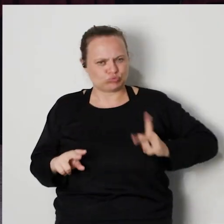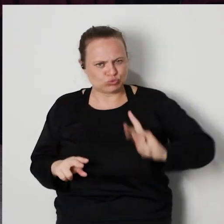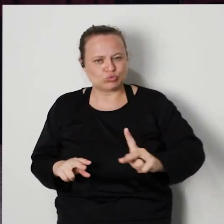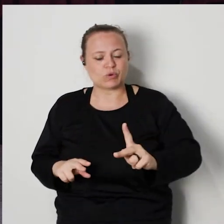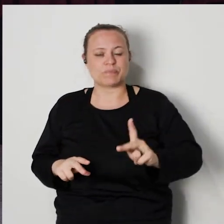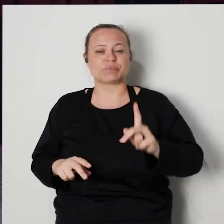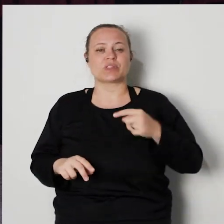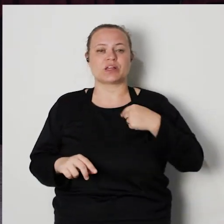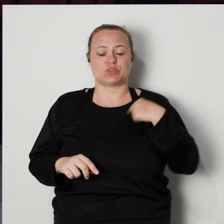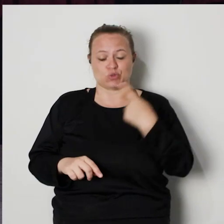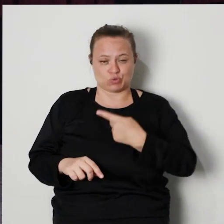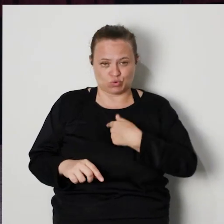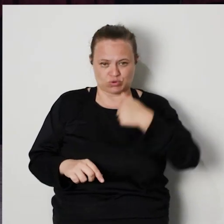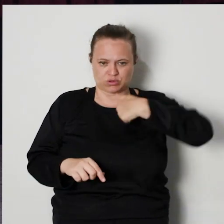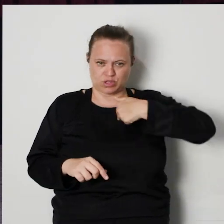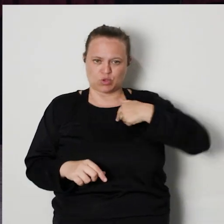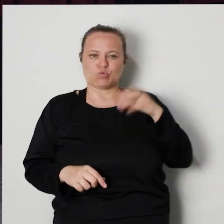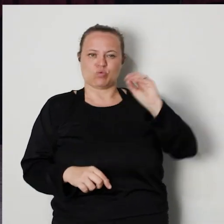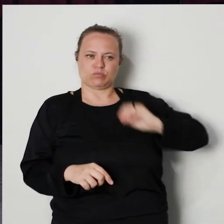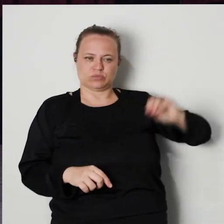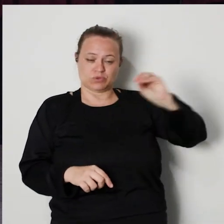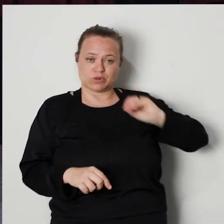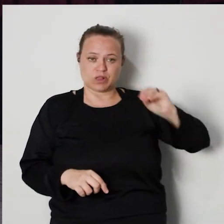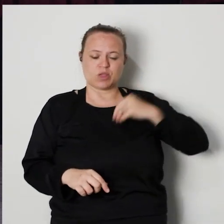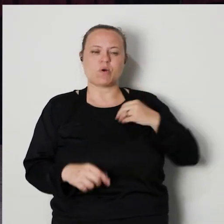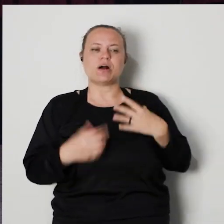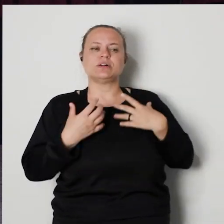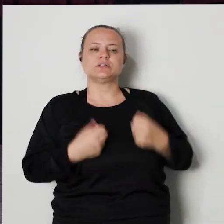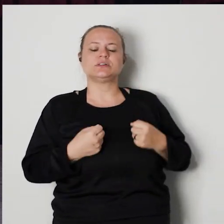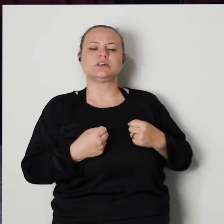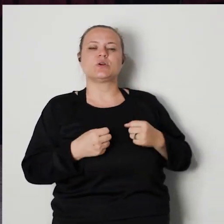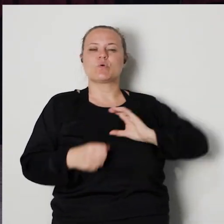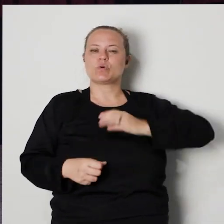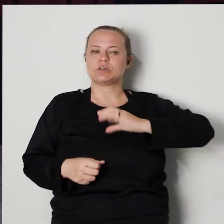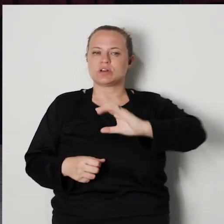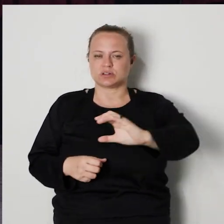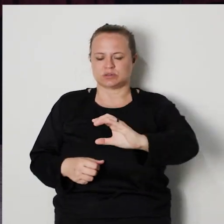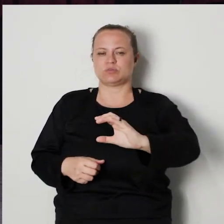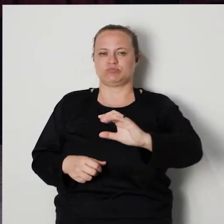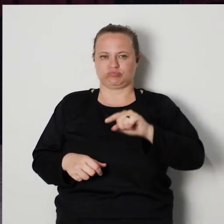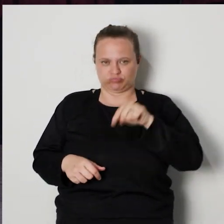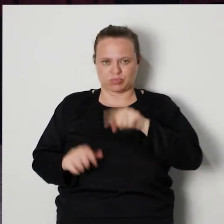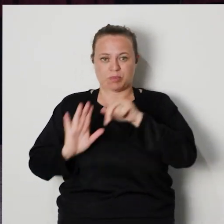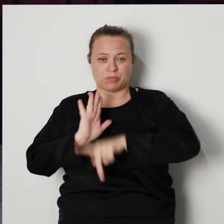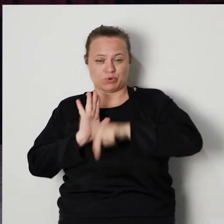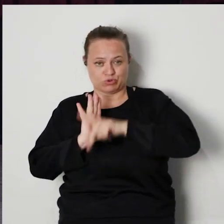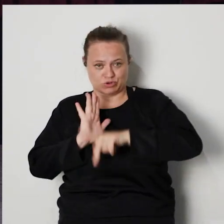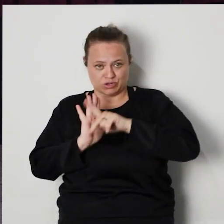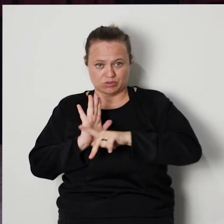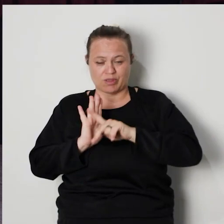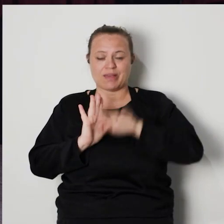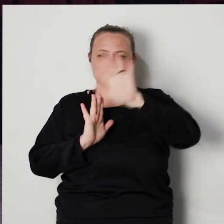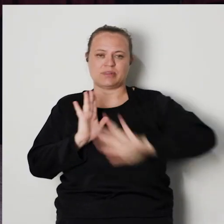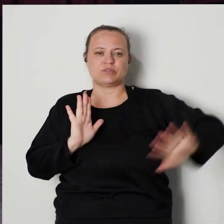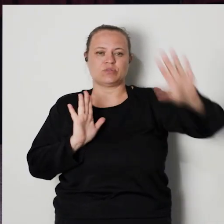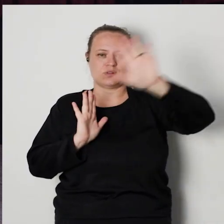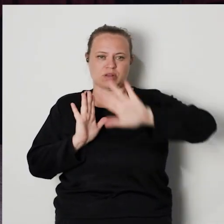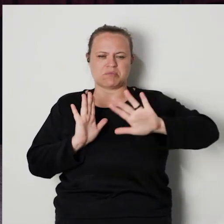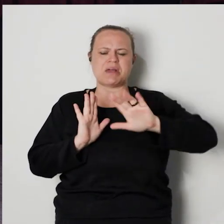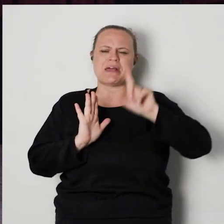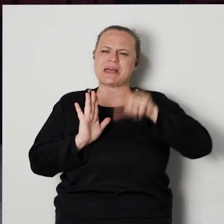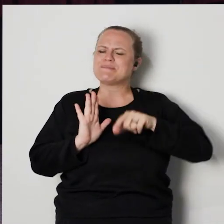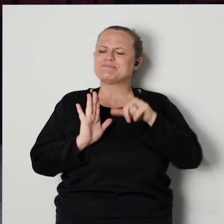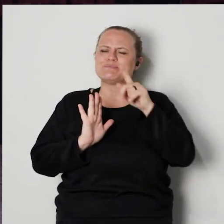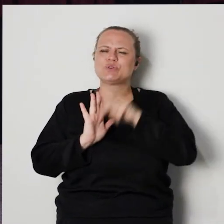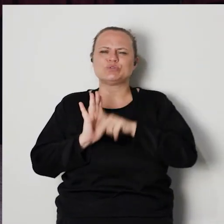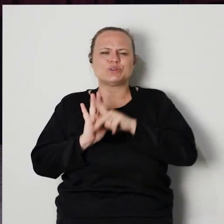troca, assume-se a continuidade desse compromisso, a Universidade de Santa Catarina participa, e nós ali do Observatório,